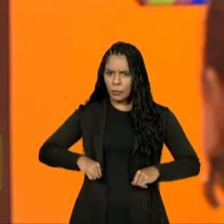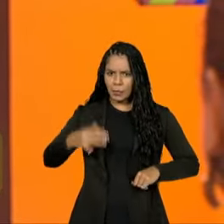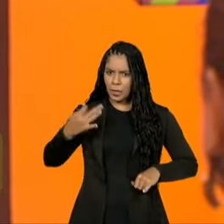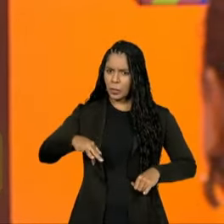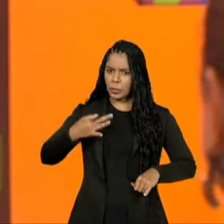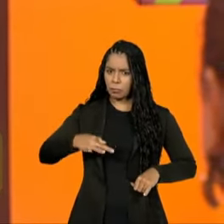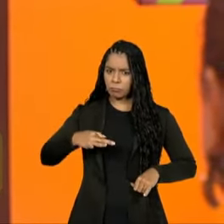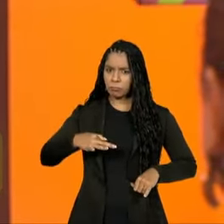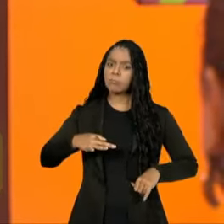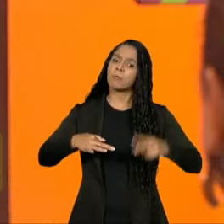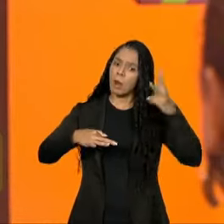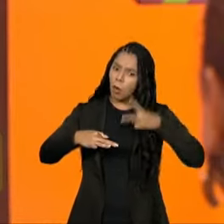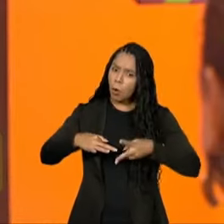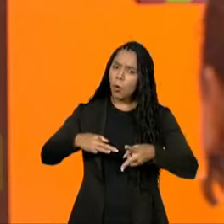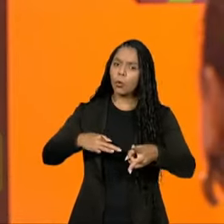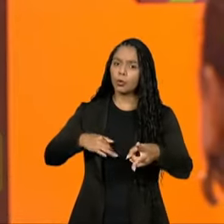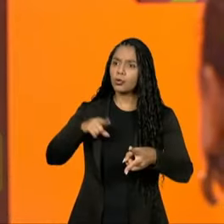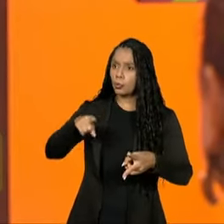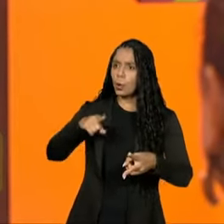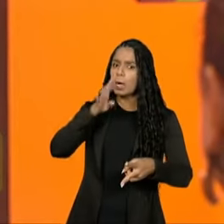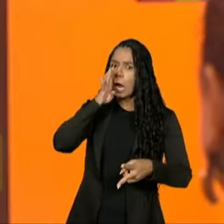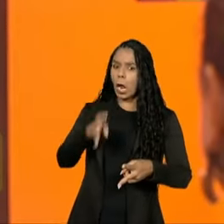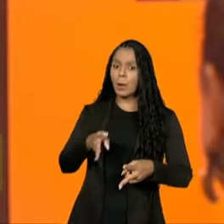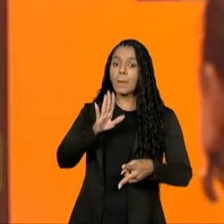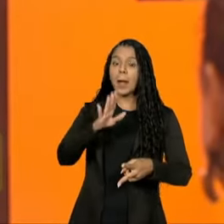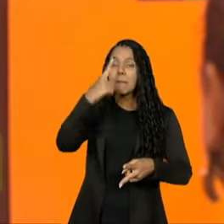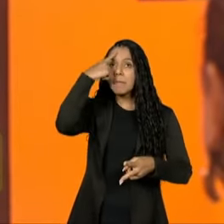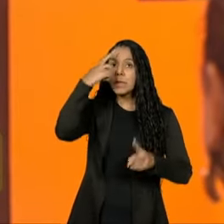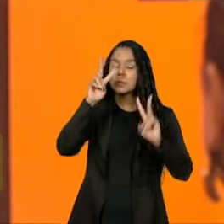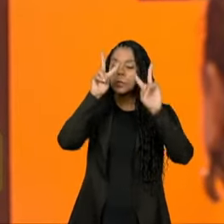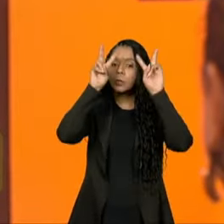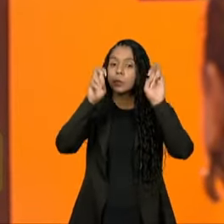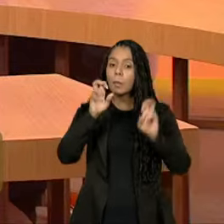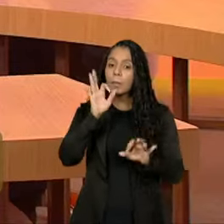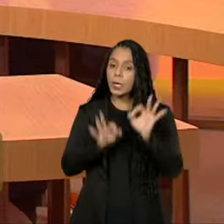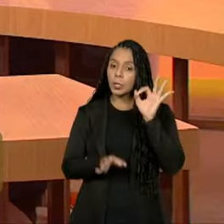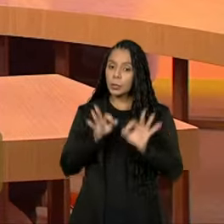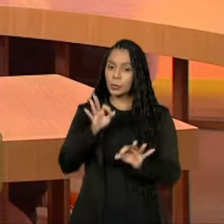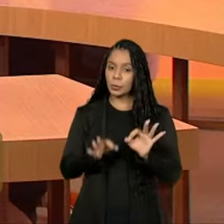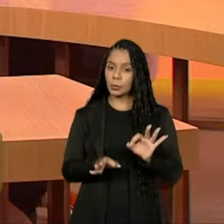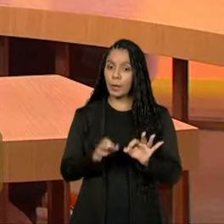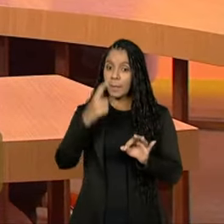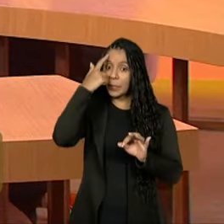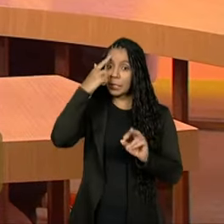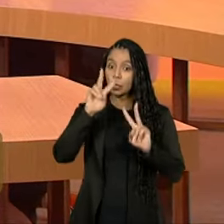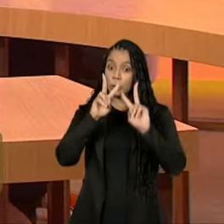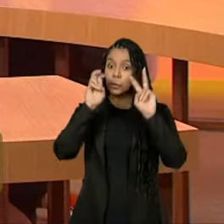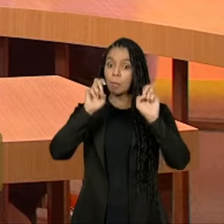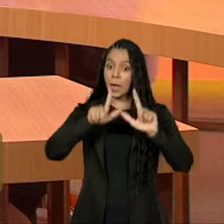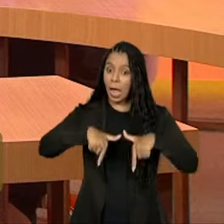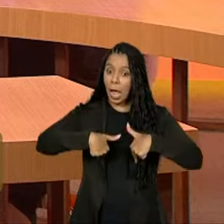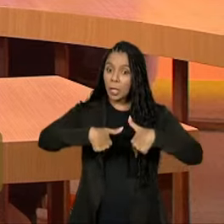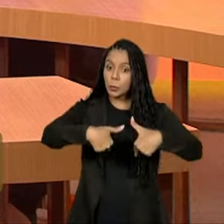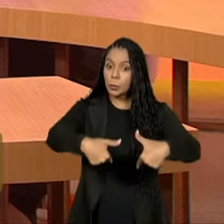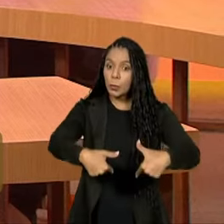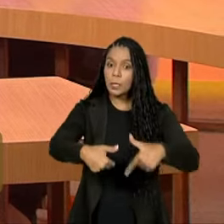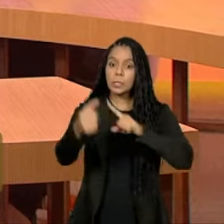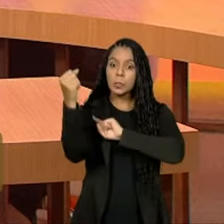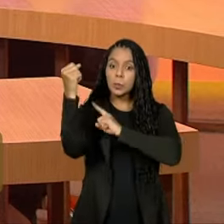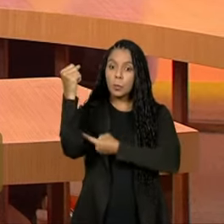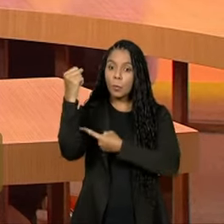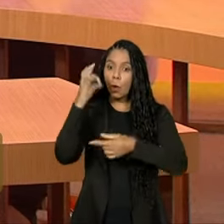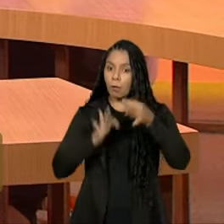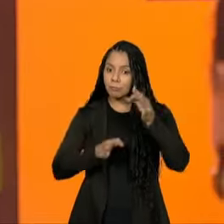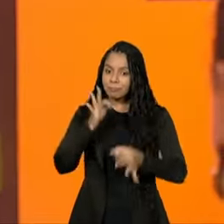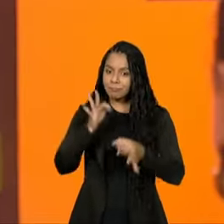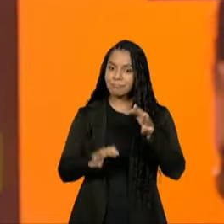com a condenação. Só que quando você pensa na justiça, na perspectiva da atuação do Poder Judiciário, você entende